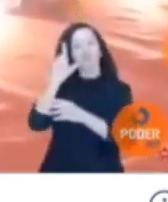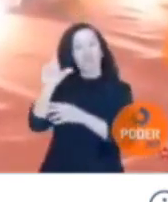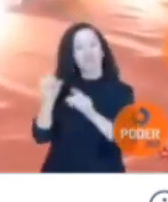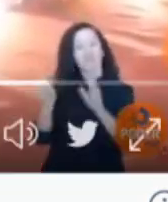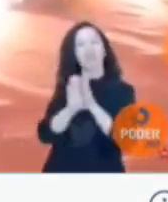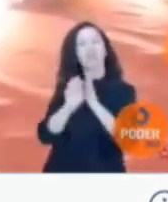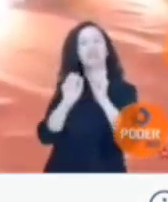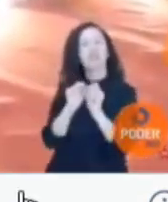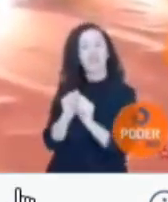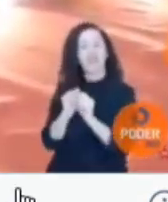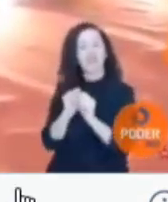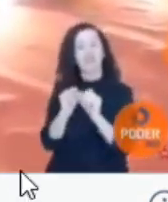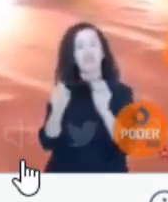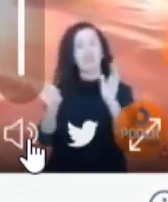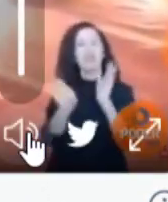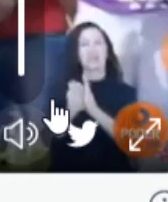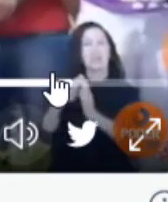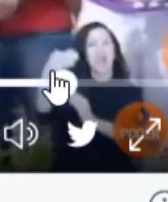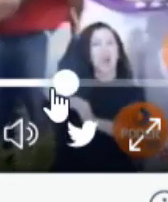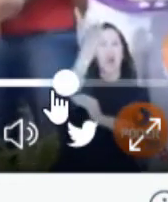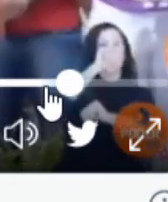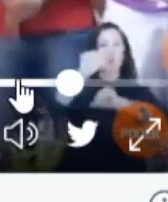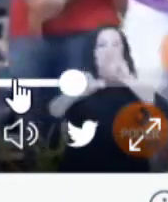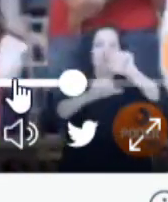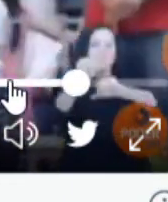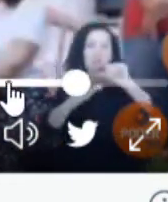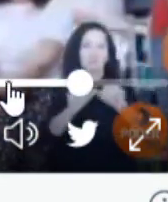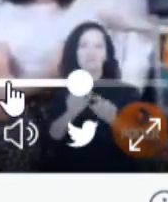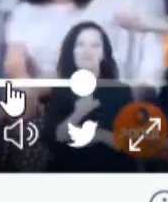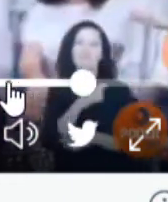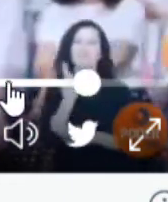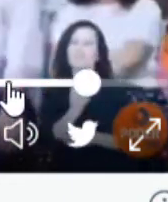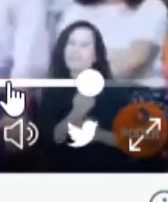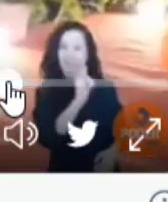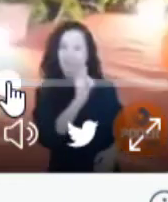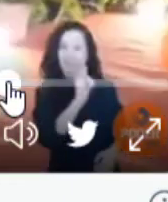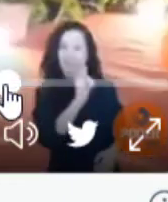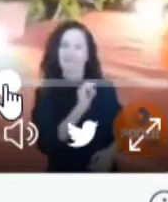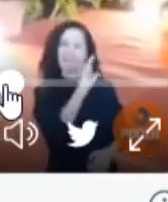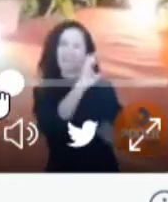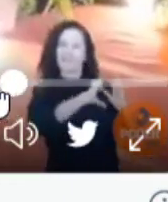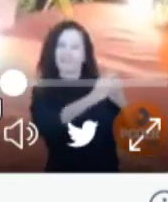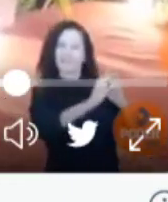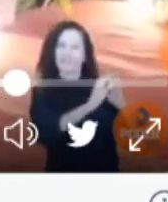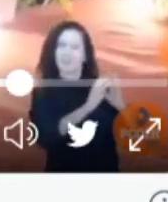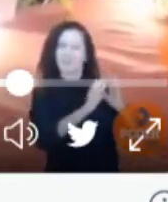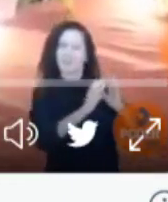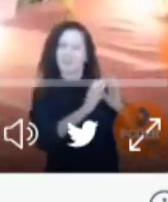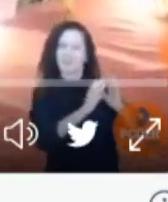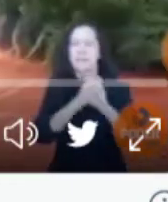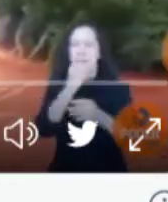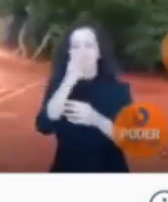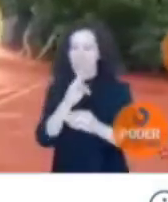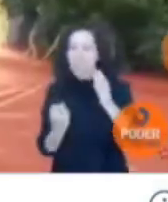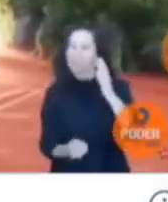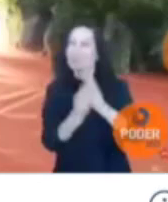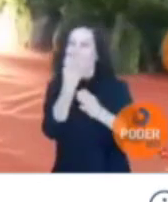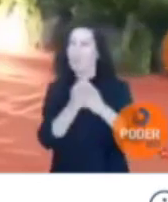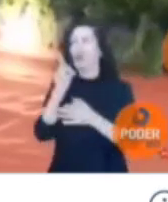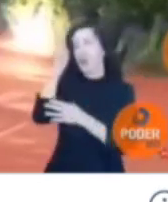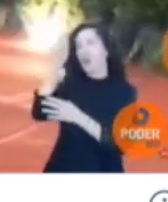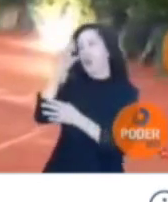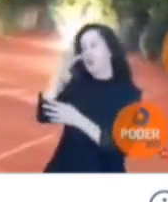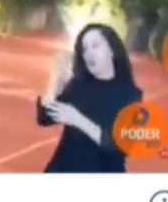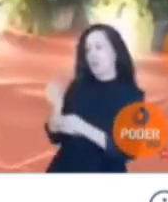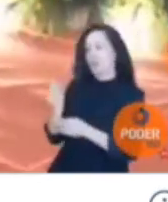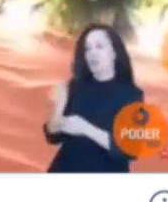nacional. E nós, de vez em quando, ainda vaiamos, mas nós aprendemos muito. O hino nacional, Olha aí. esse PT